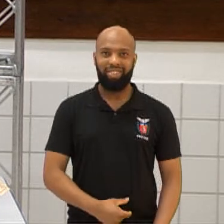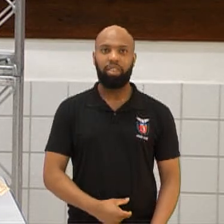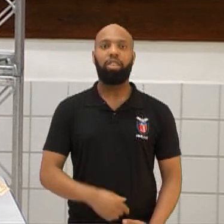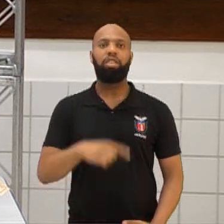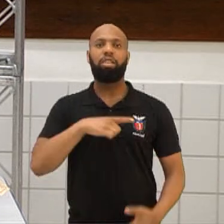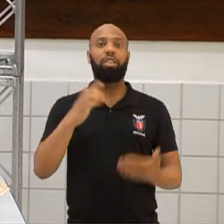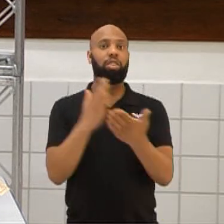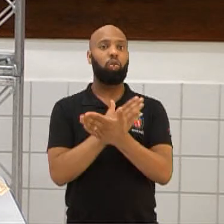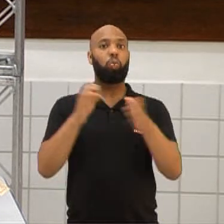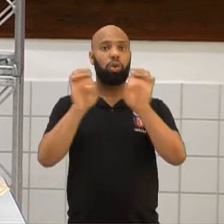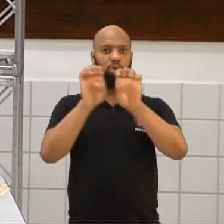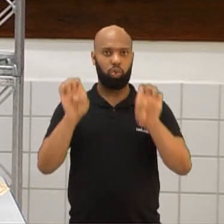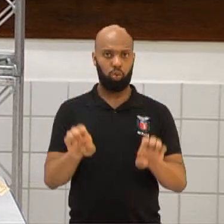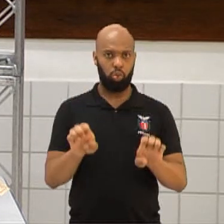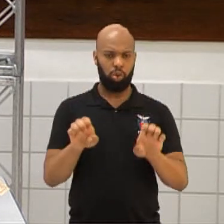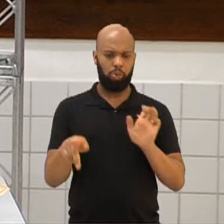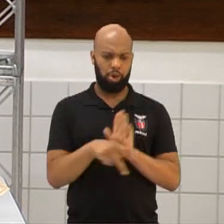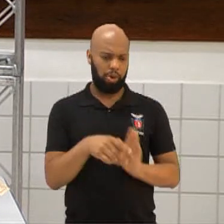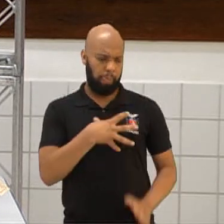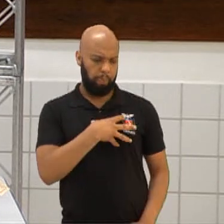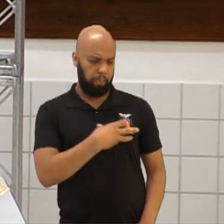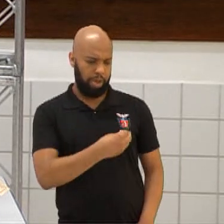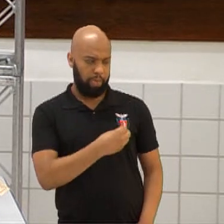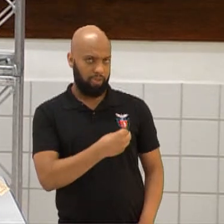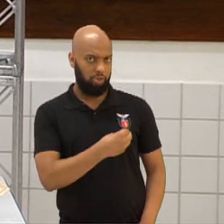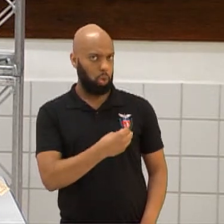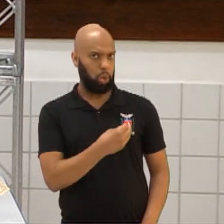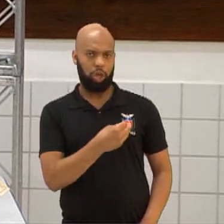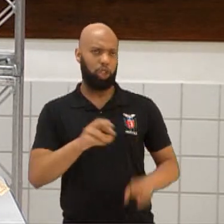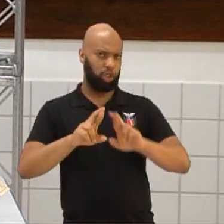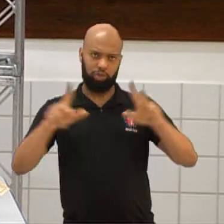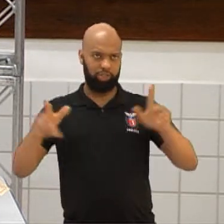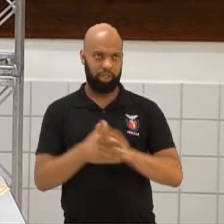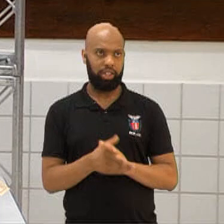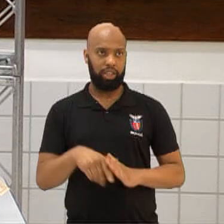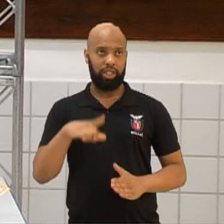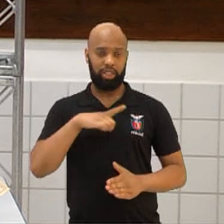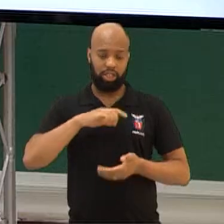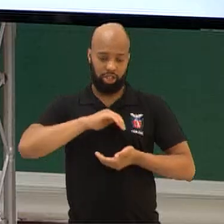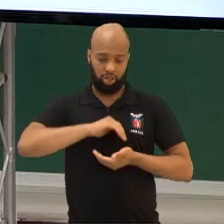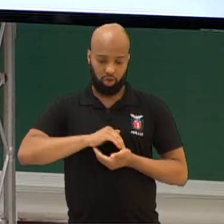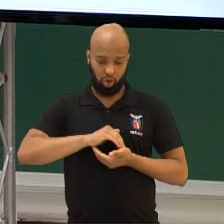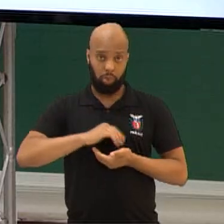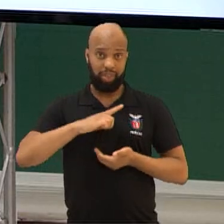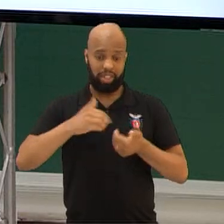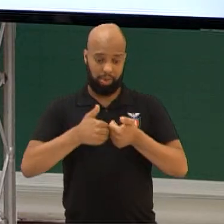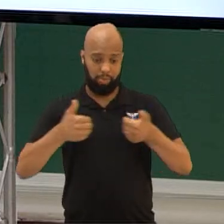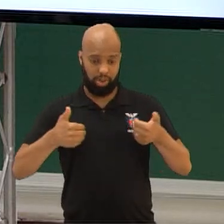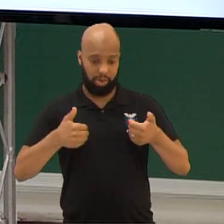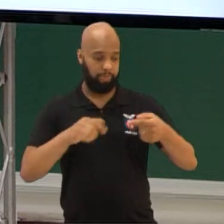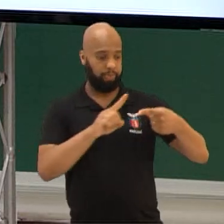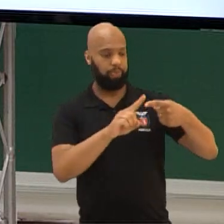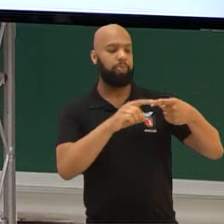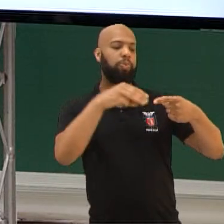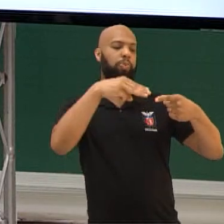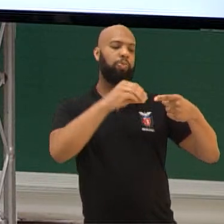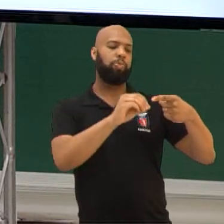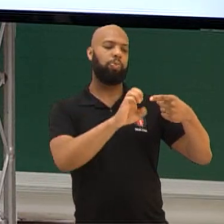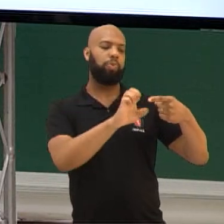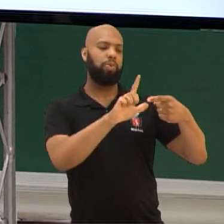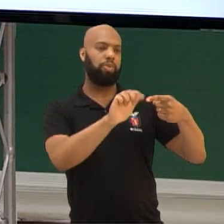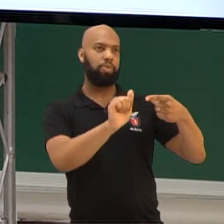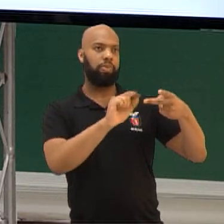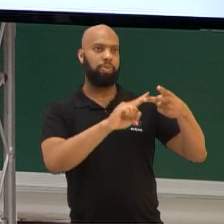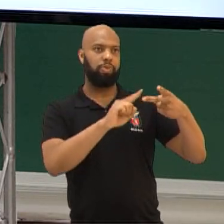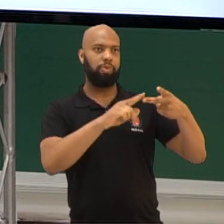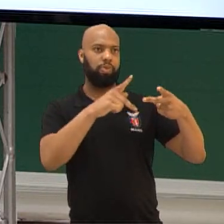estruturas que não estão presentes nos mamíferos, como, por exemplo, o estômago ele é dividido em moela e proventrículo. A principal diferença